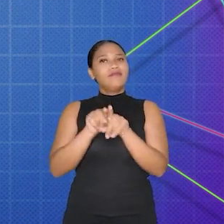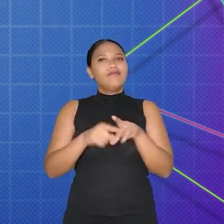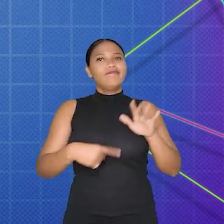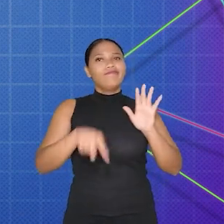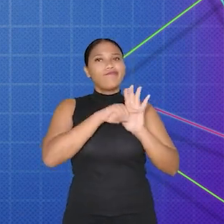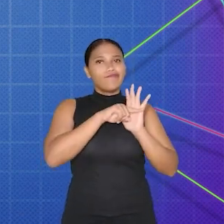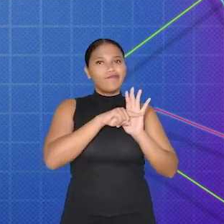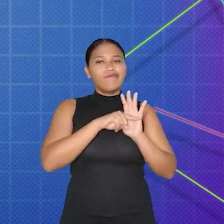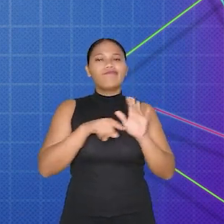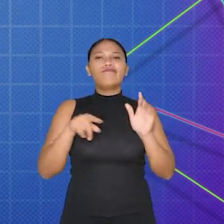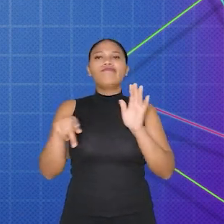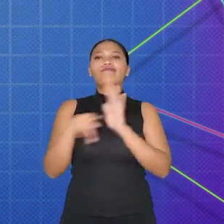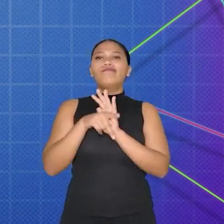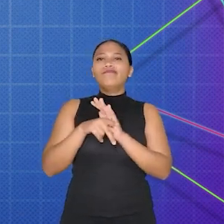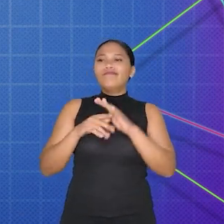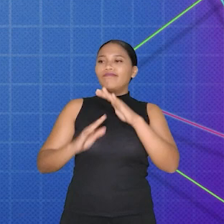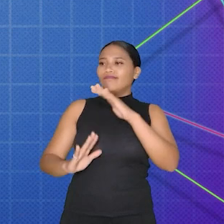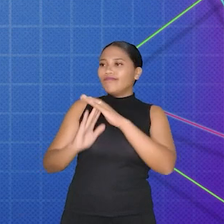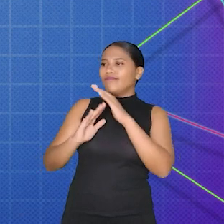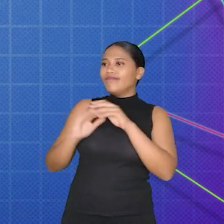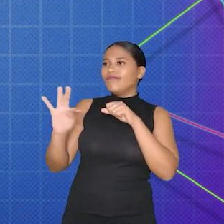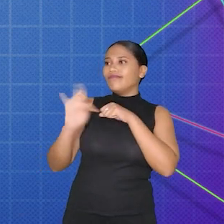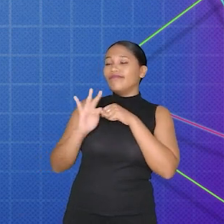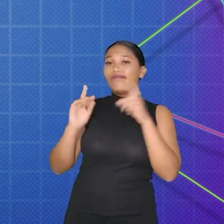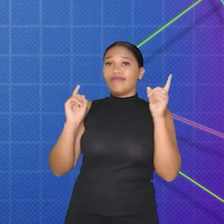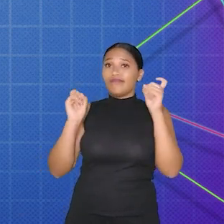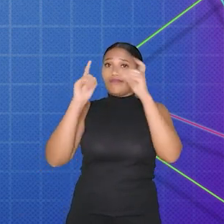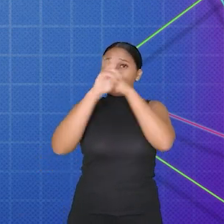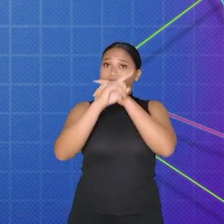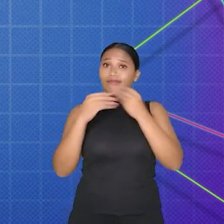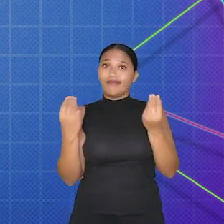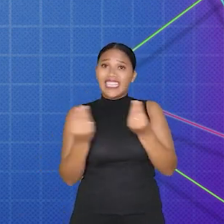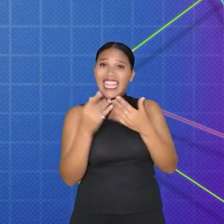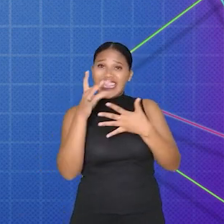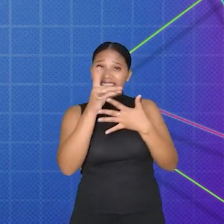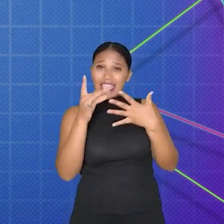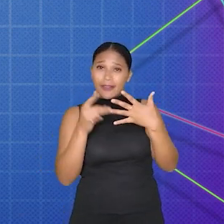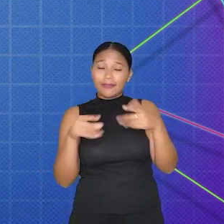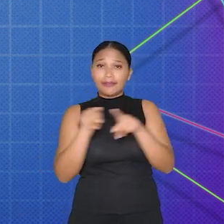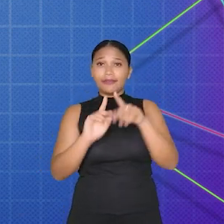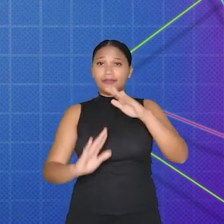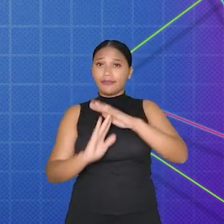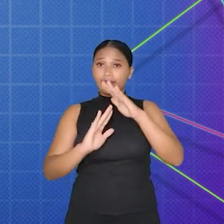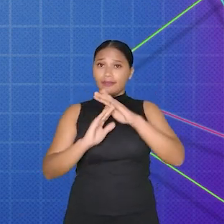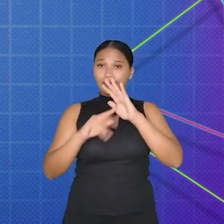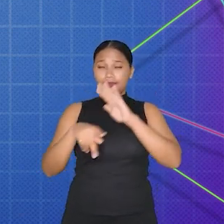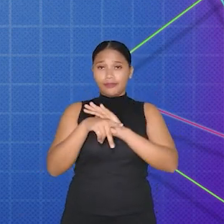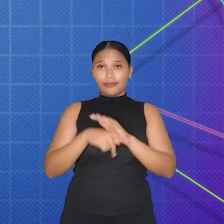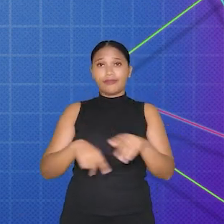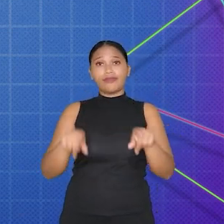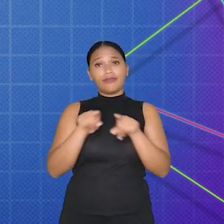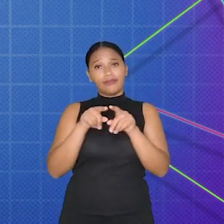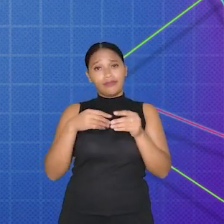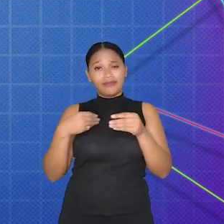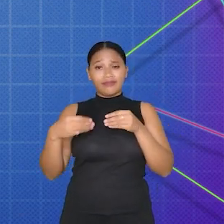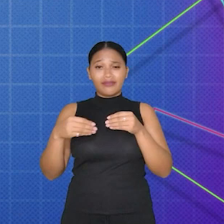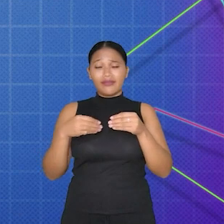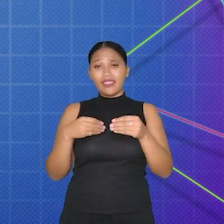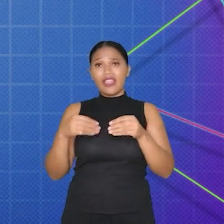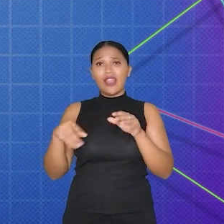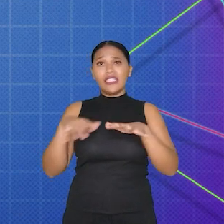também desvantagens em termos de limitações técnicas, dificuldades em criar detalhes limitação da audiência e